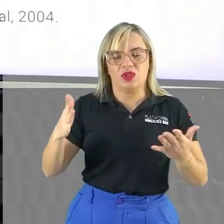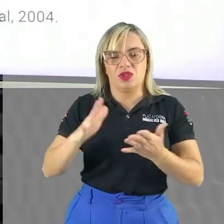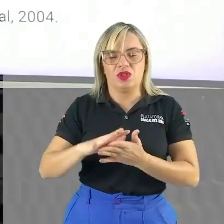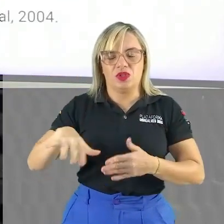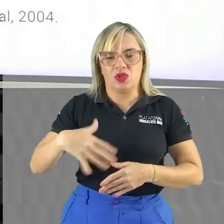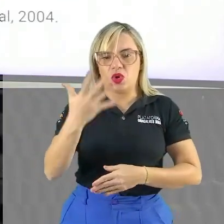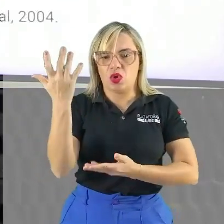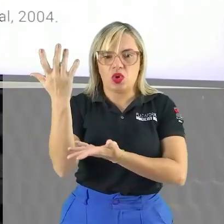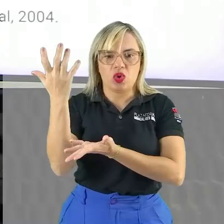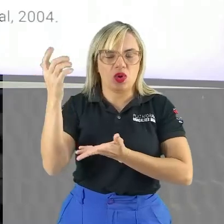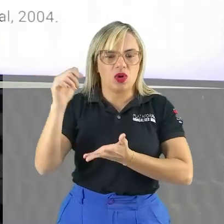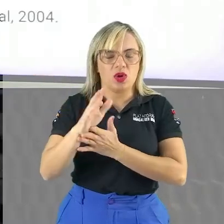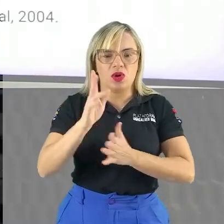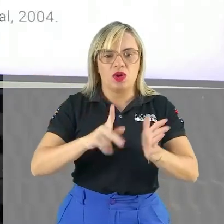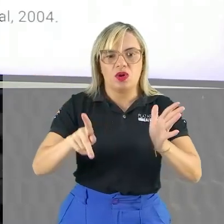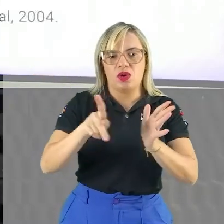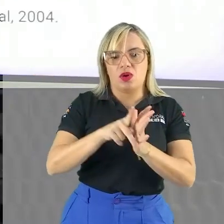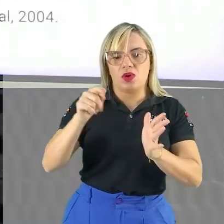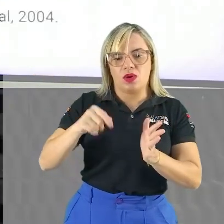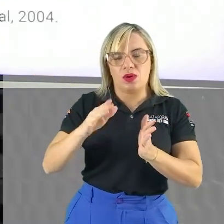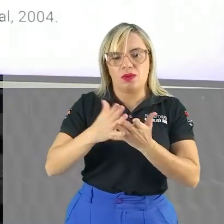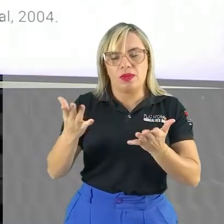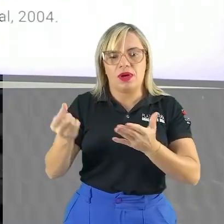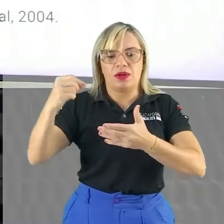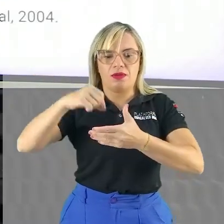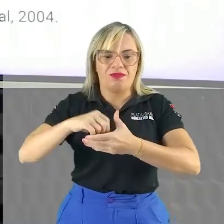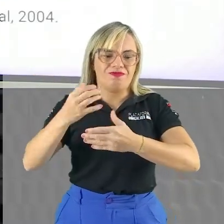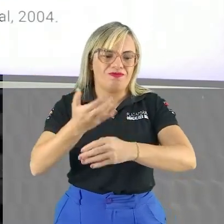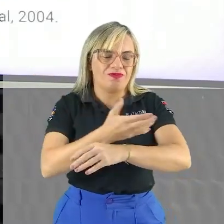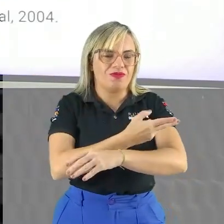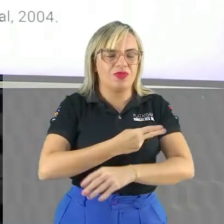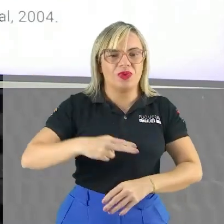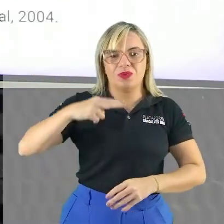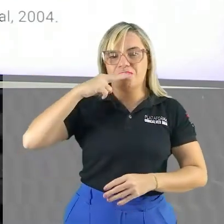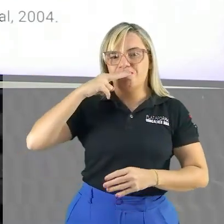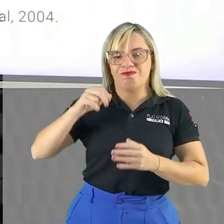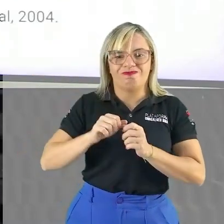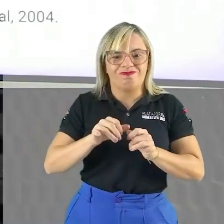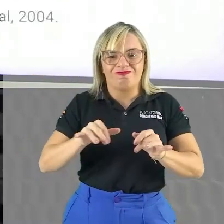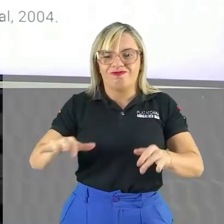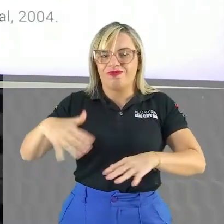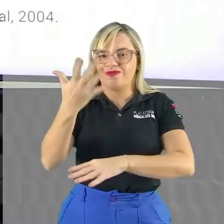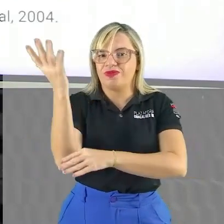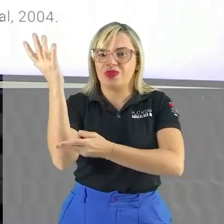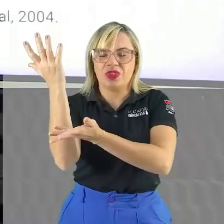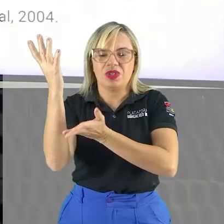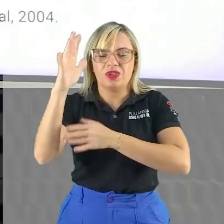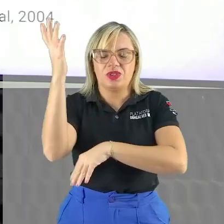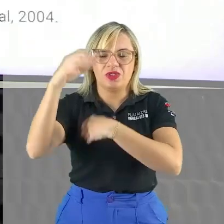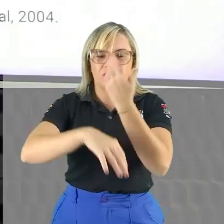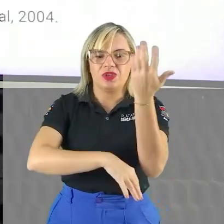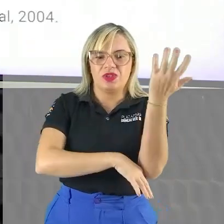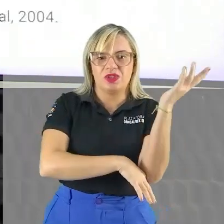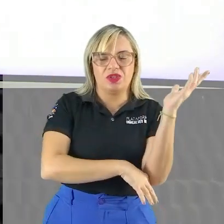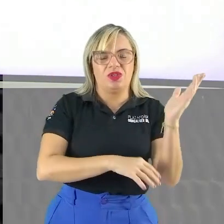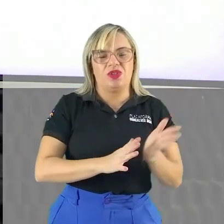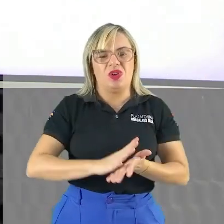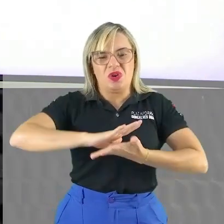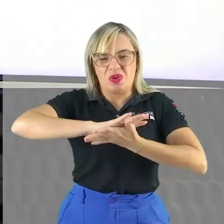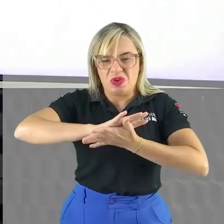árvores nativas para a plantação da cana-de-açúcar. Ou seja, uma destruição ambiental sem precedentes. Vamos lá.